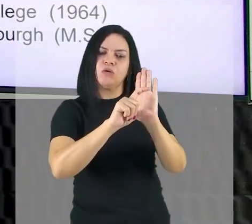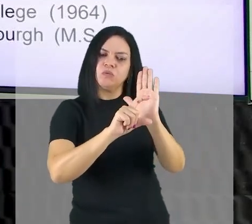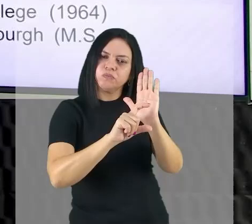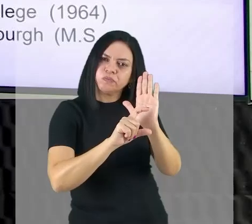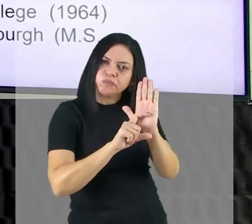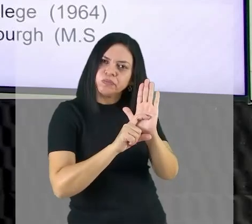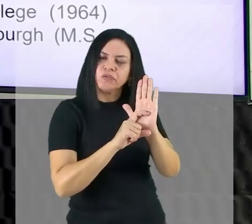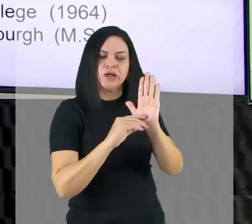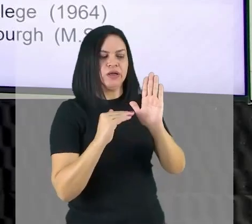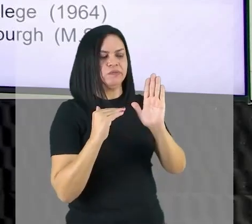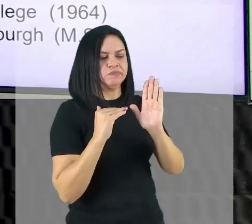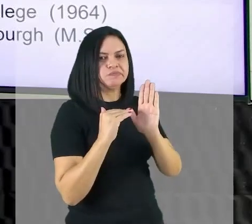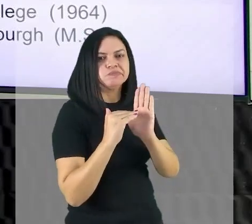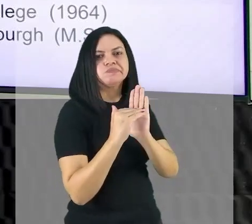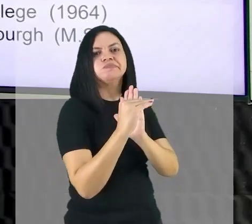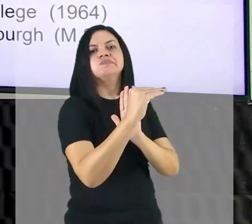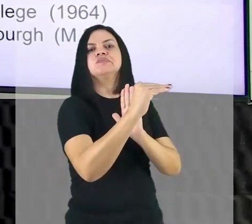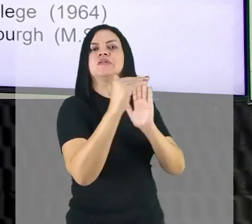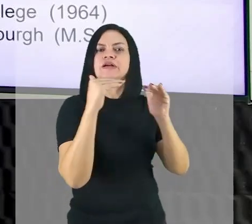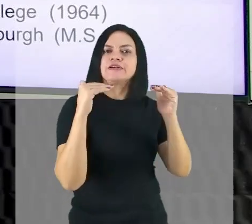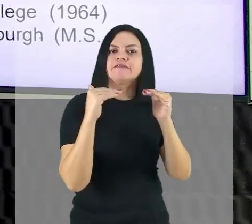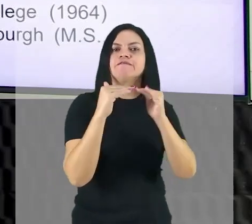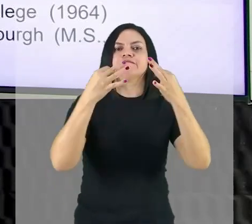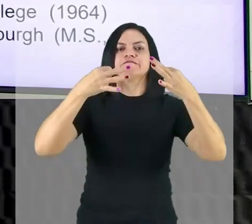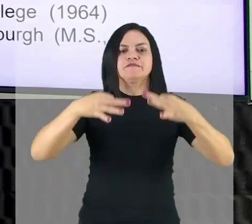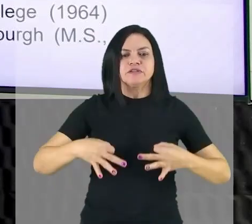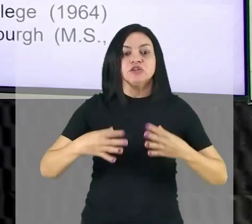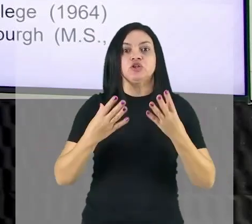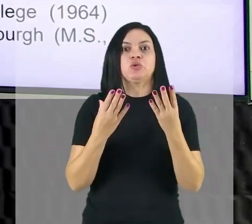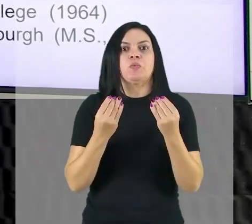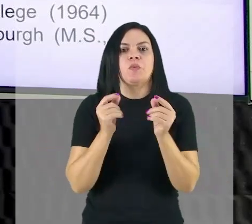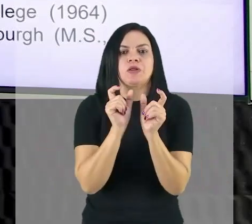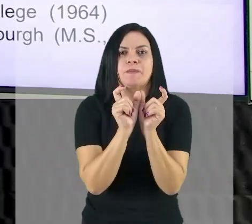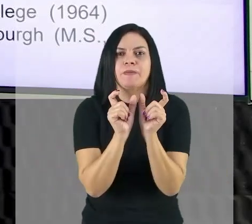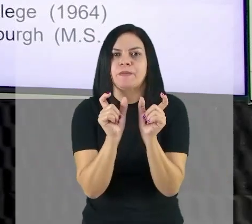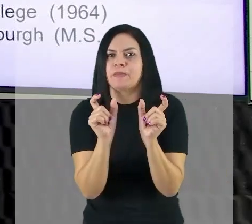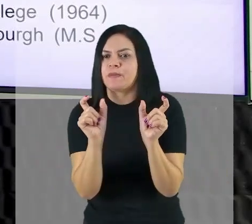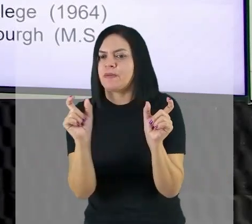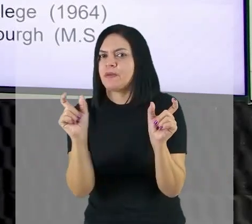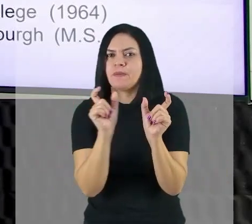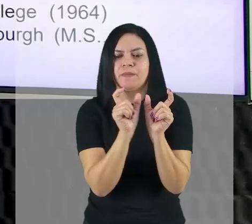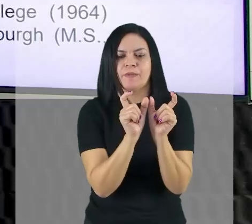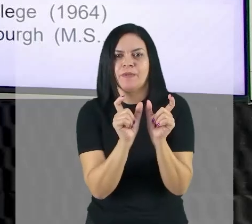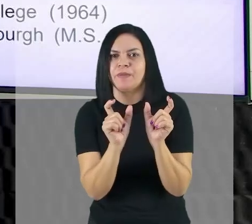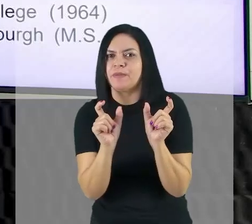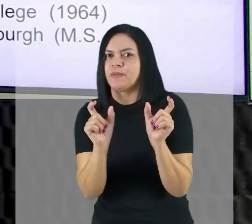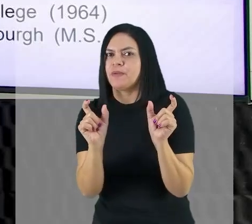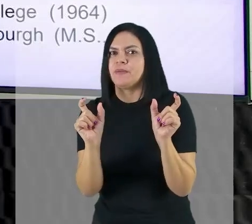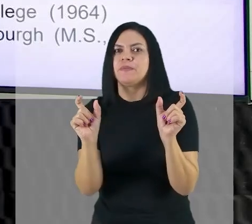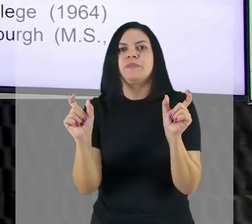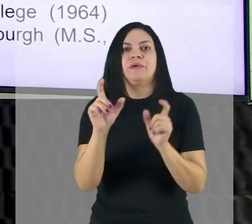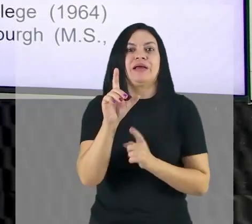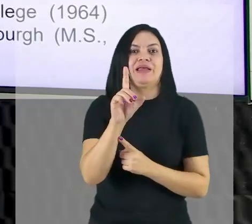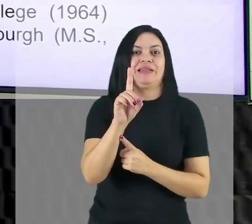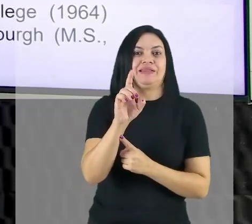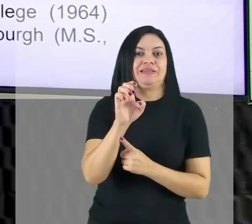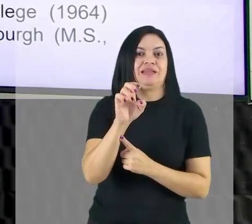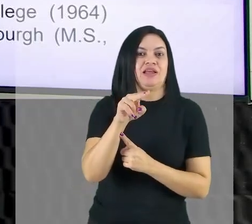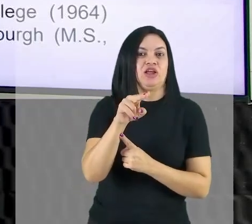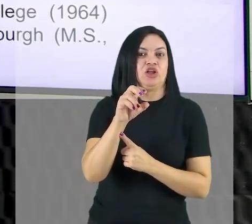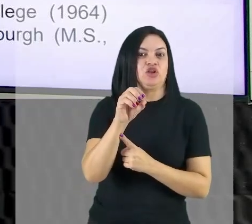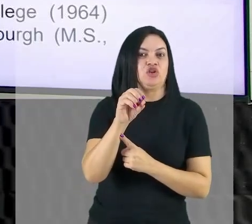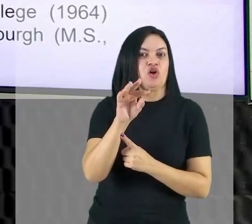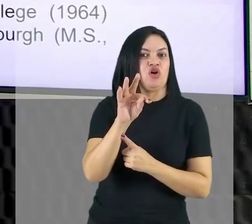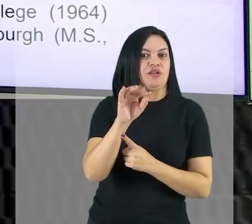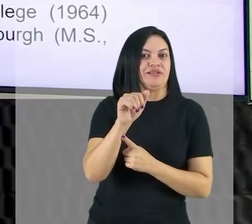tá? A frase vai até o final, e muitas palavras utilizadas no sentido denotativo, diferente